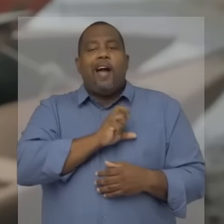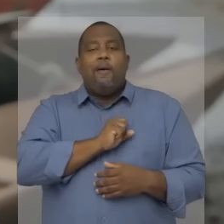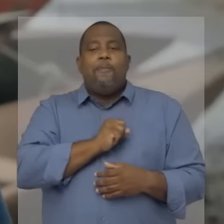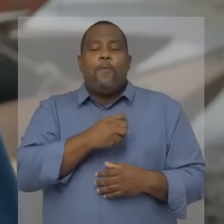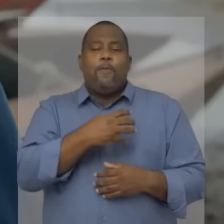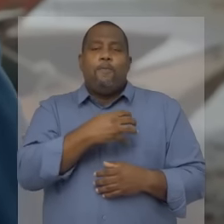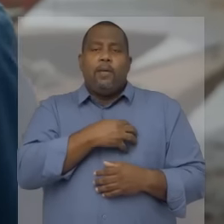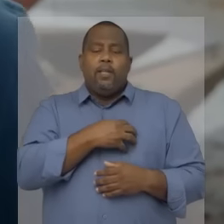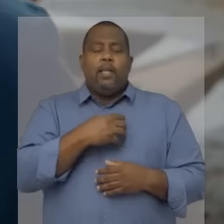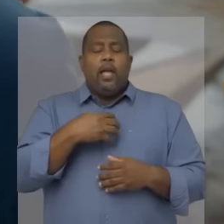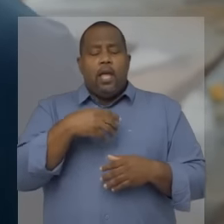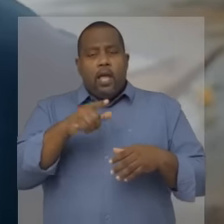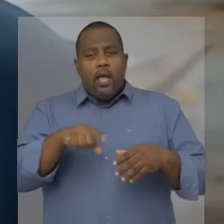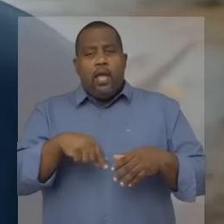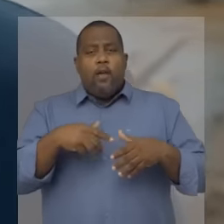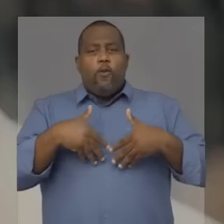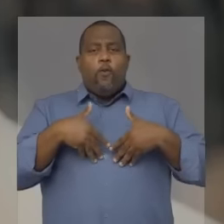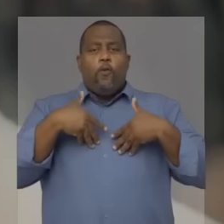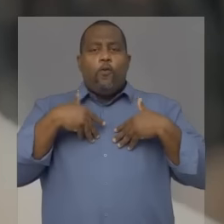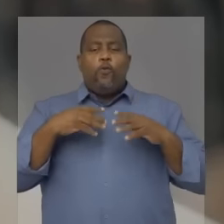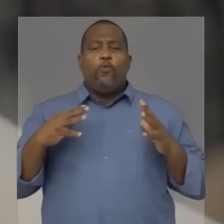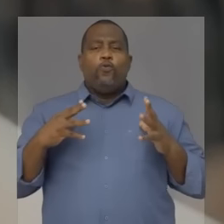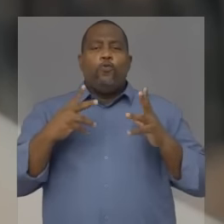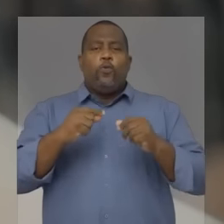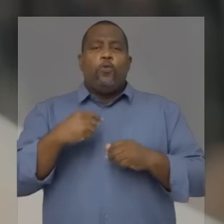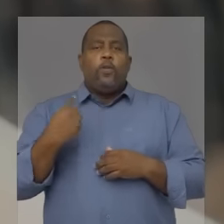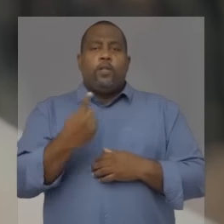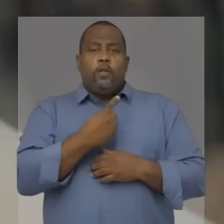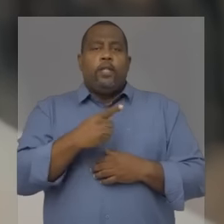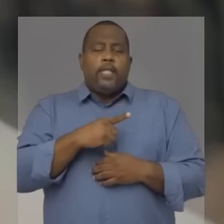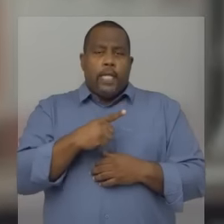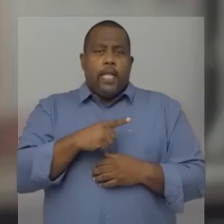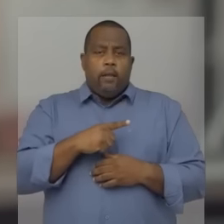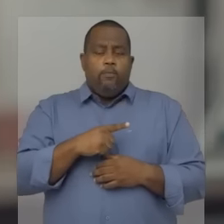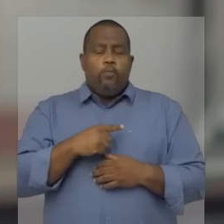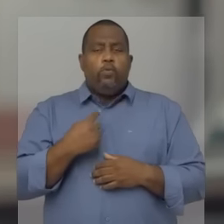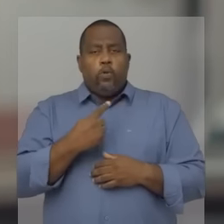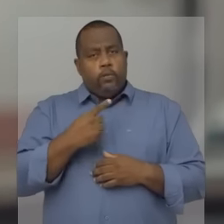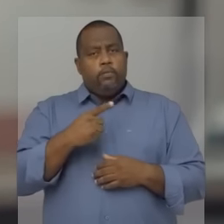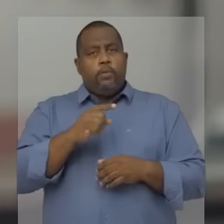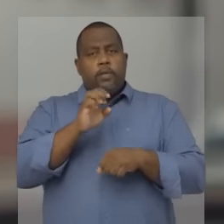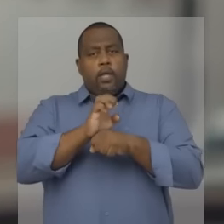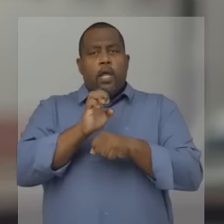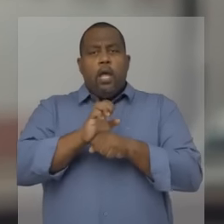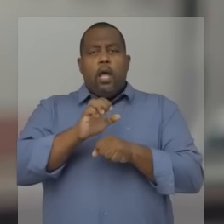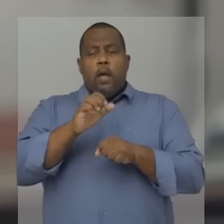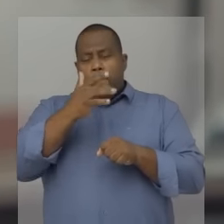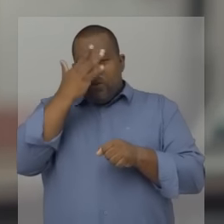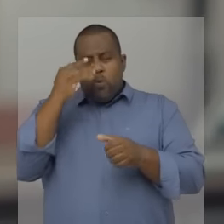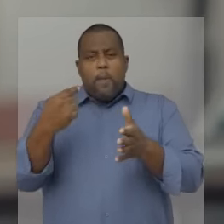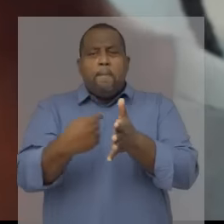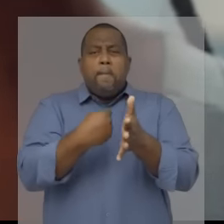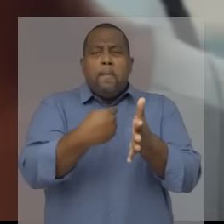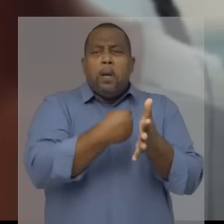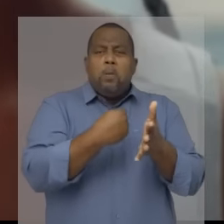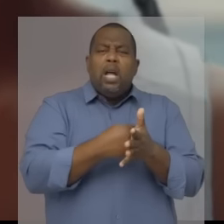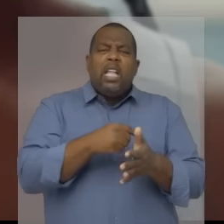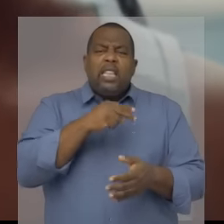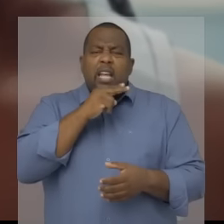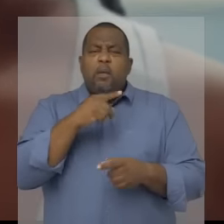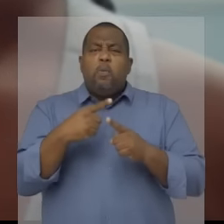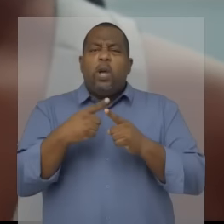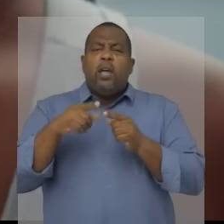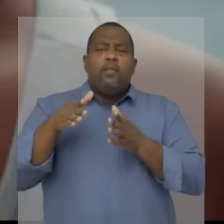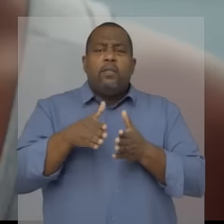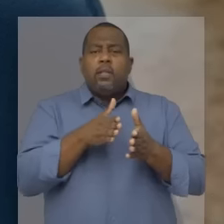Bahia. O orgulho que todos nós temos do nosso estado. Muitos me perguntam: Neto, por que você está